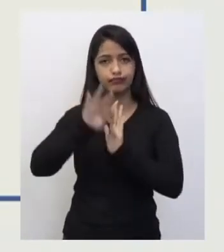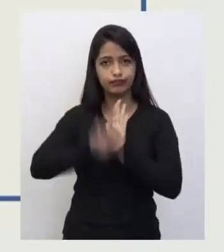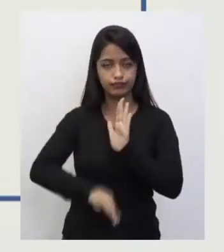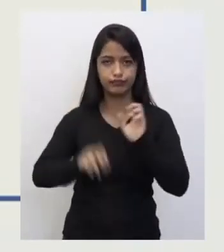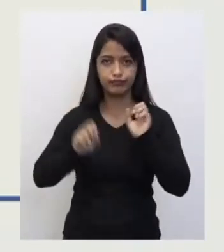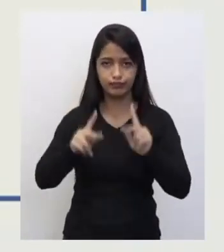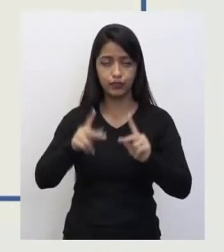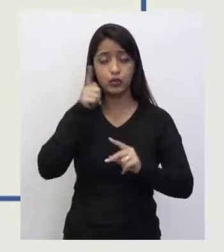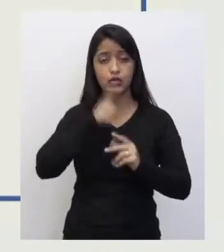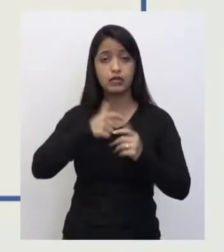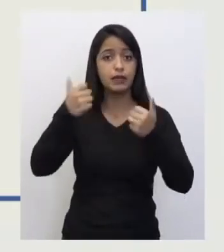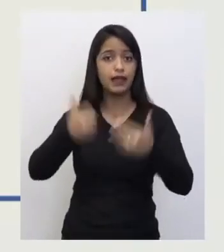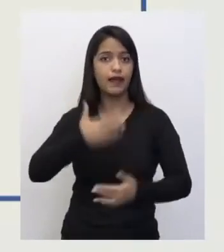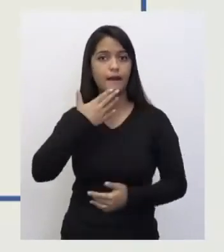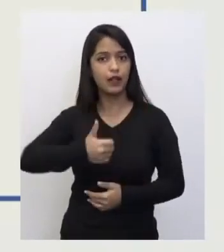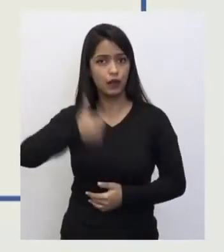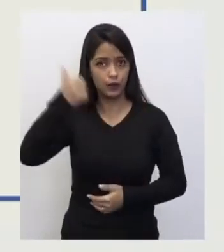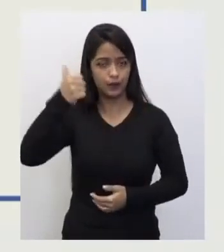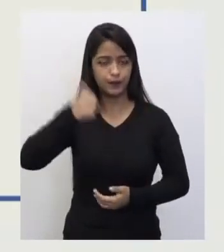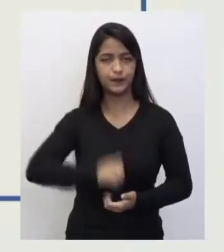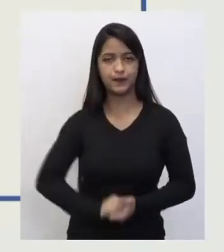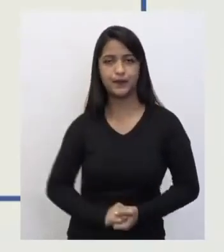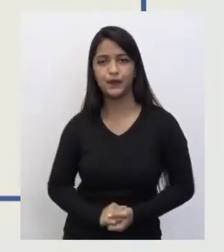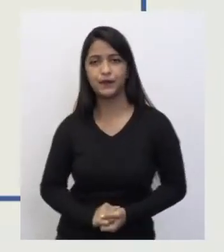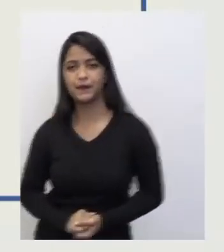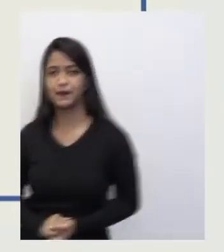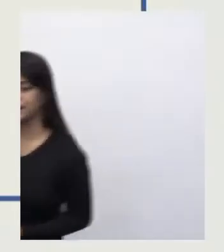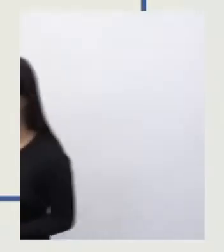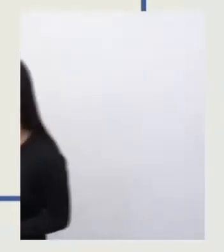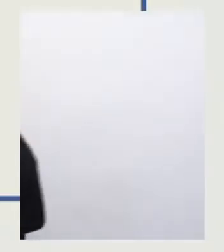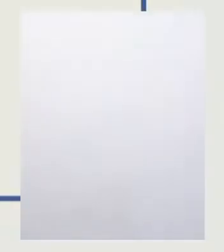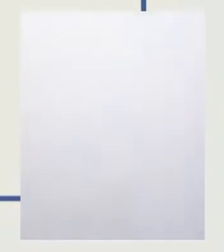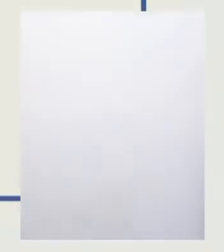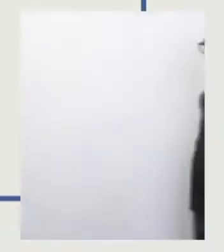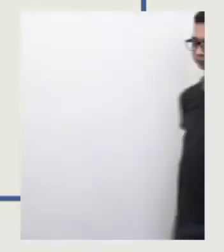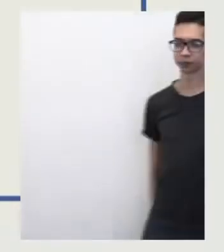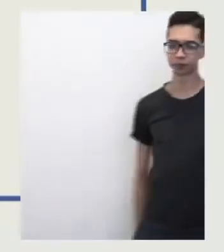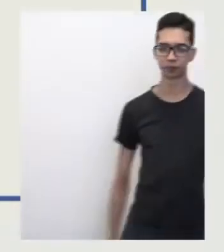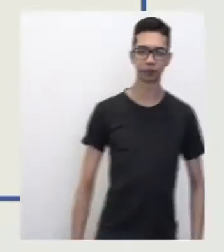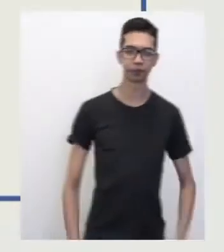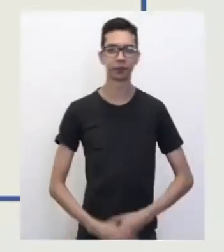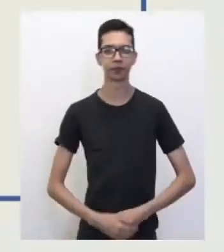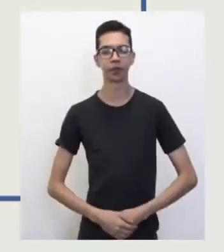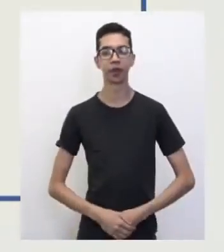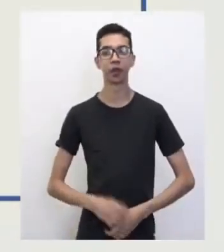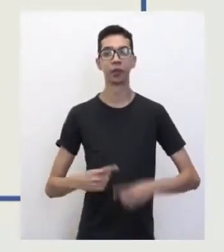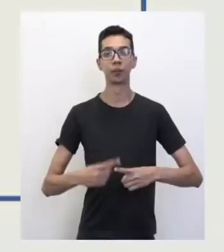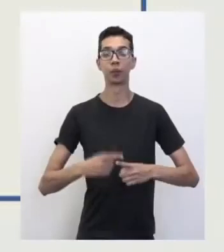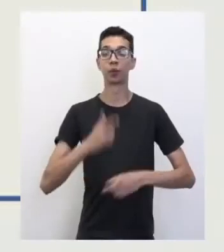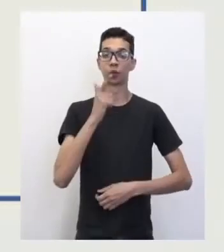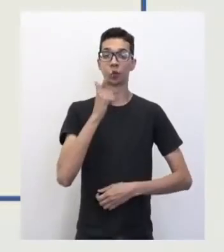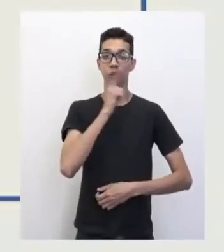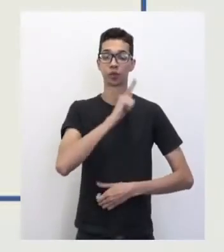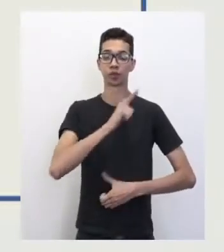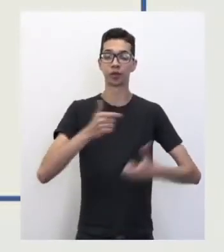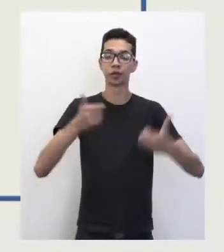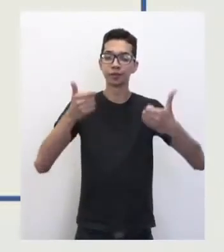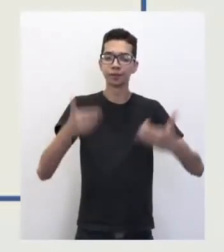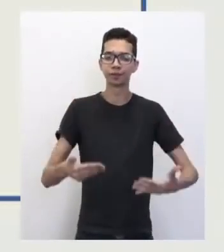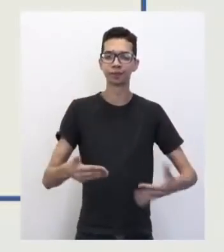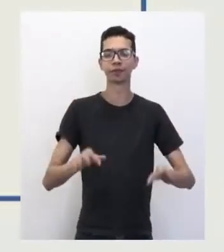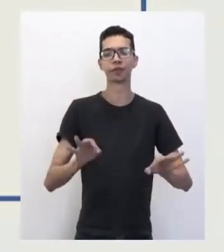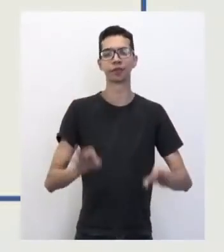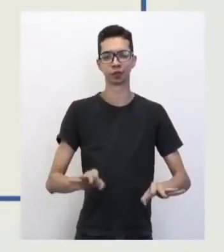Para explicar melhor, enfim, para me comunicar de outra maneira, tá? Bem, nós